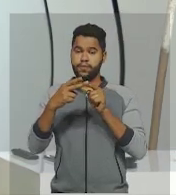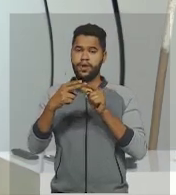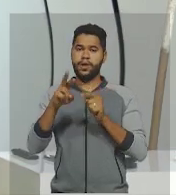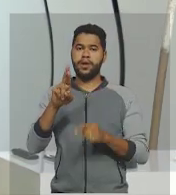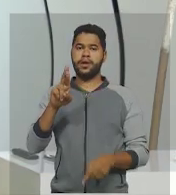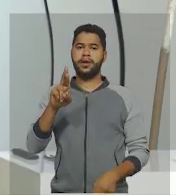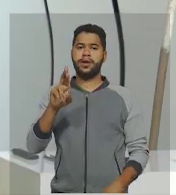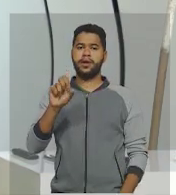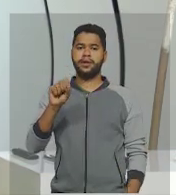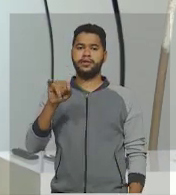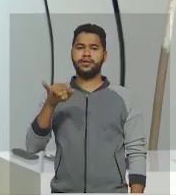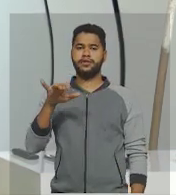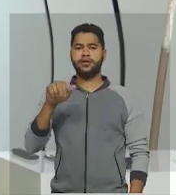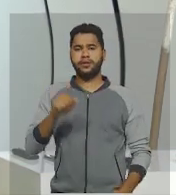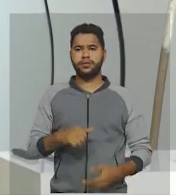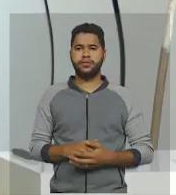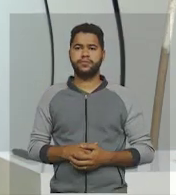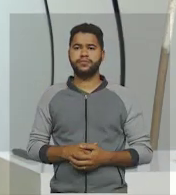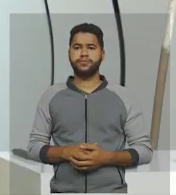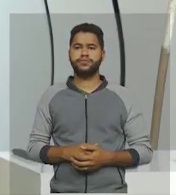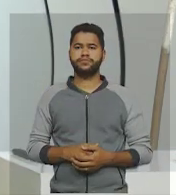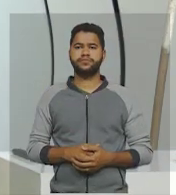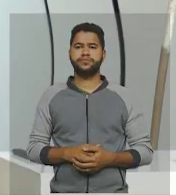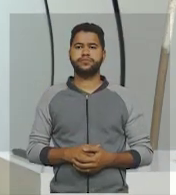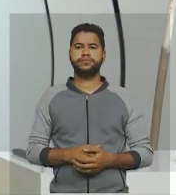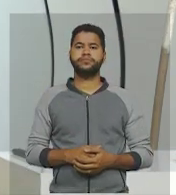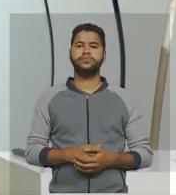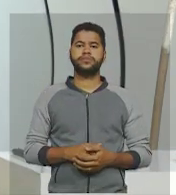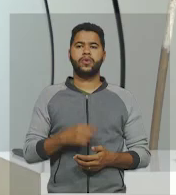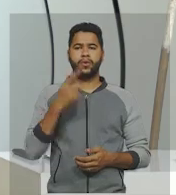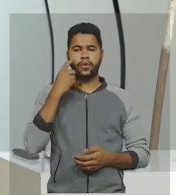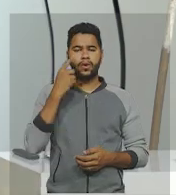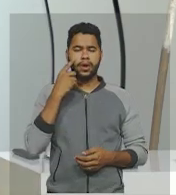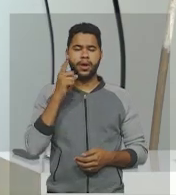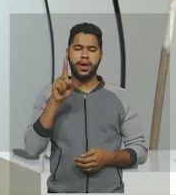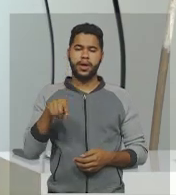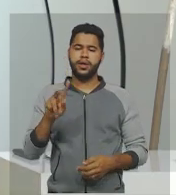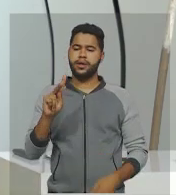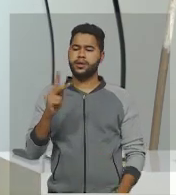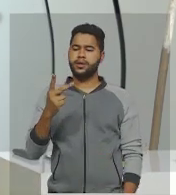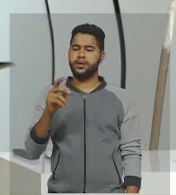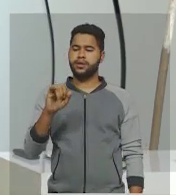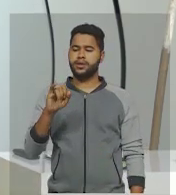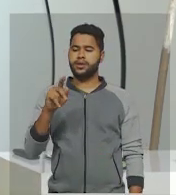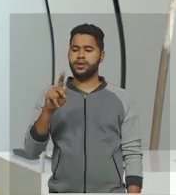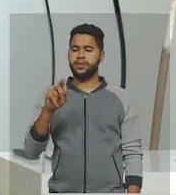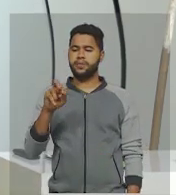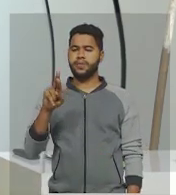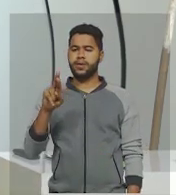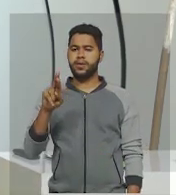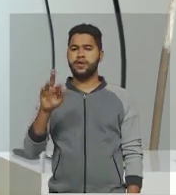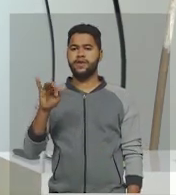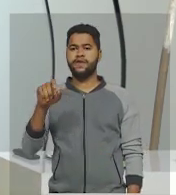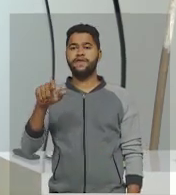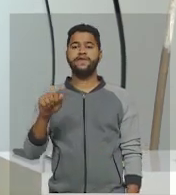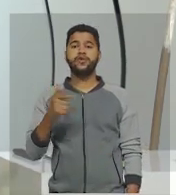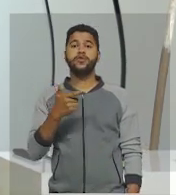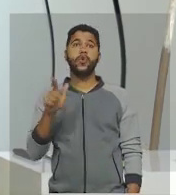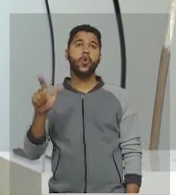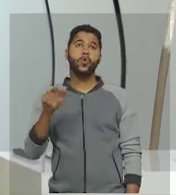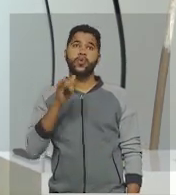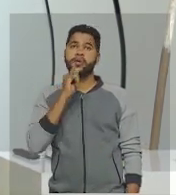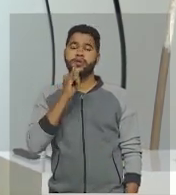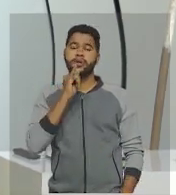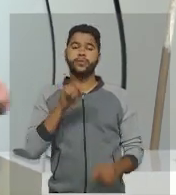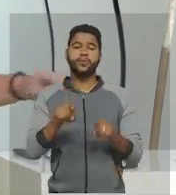então por isso que ela é chamada de alavanca interfixa. Beleza? Um outro exemplo que a gente pode citar de alavanca